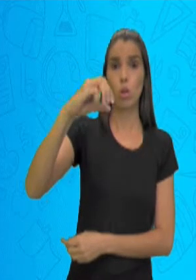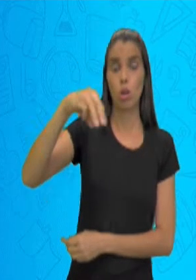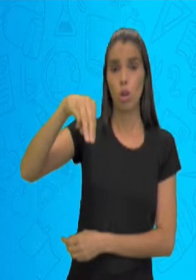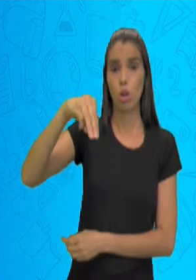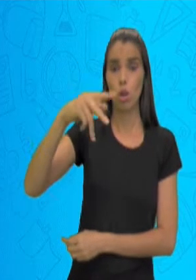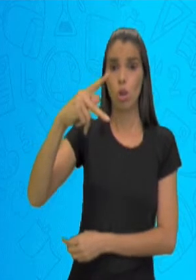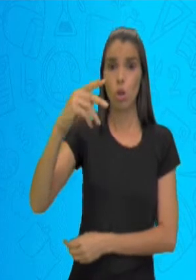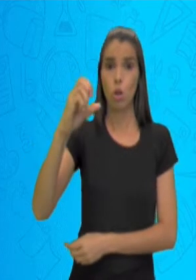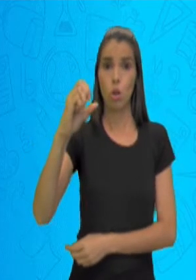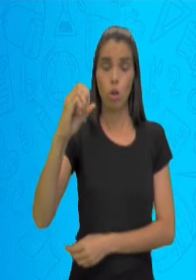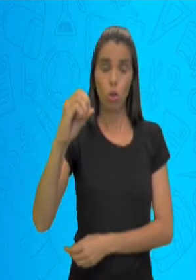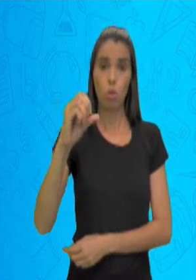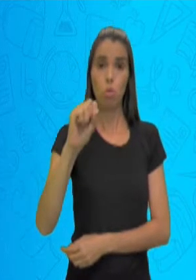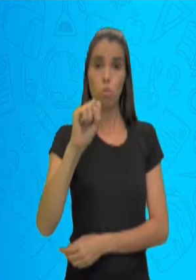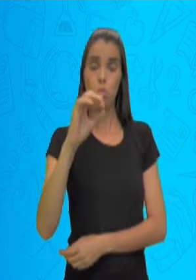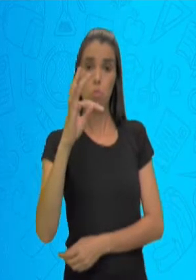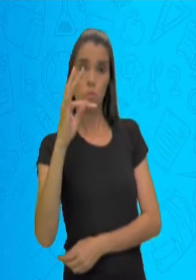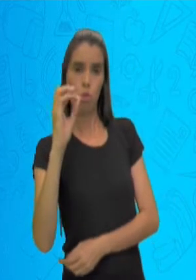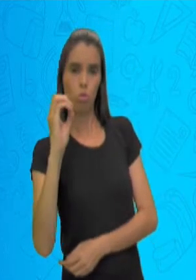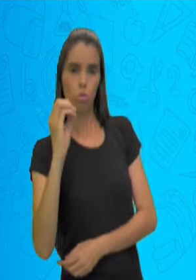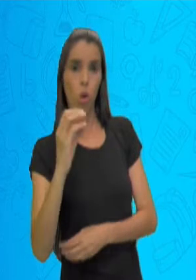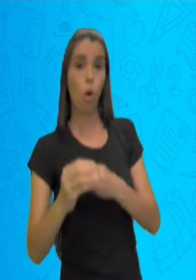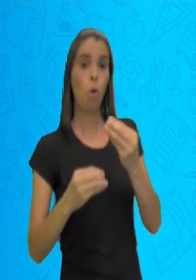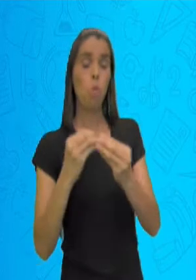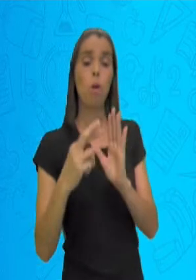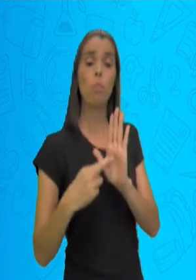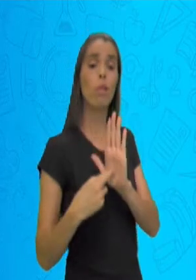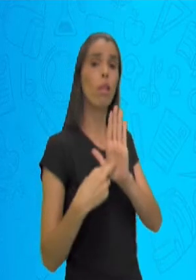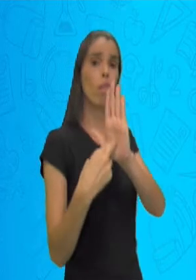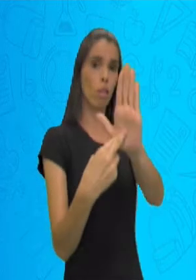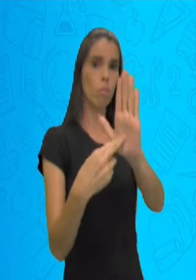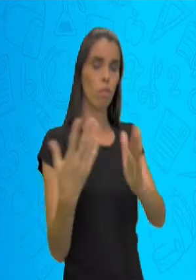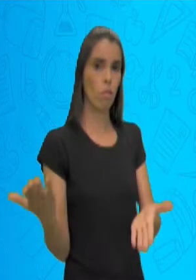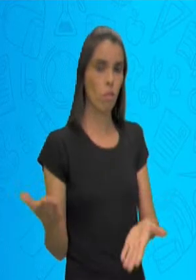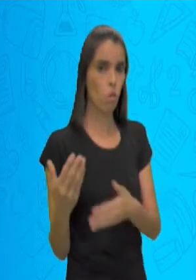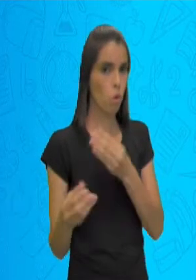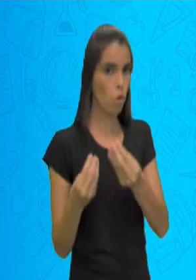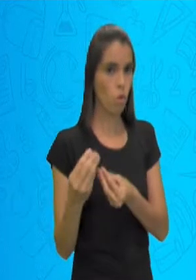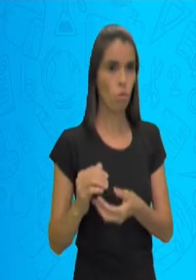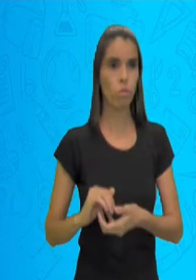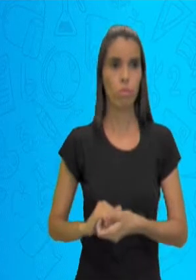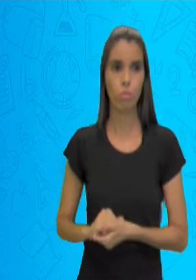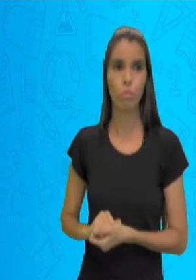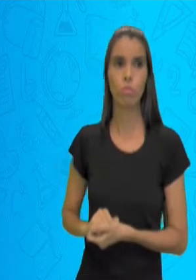9 unidades, 9 dezenas, que equivale a